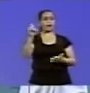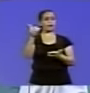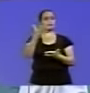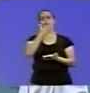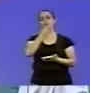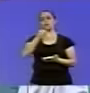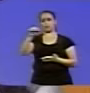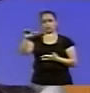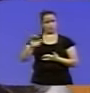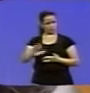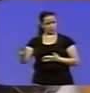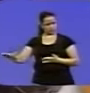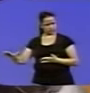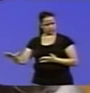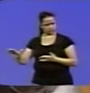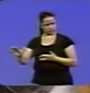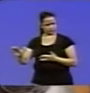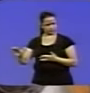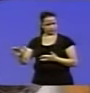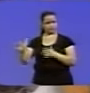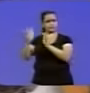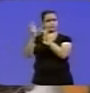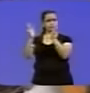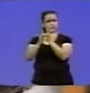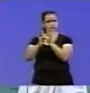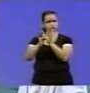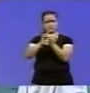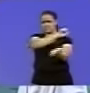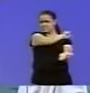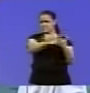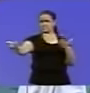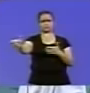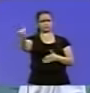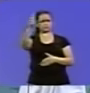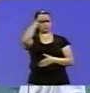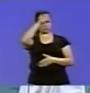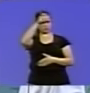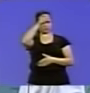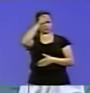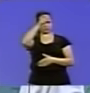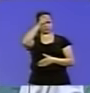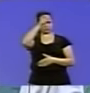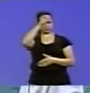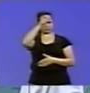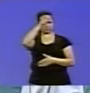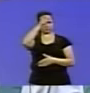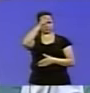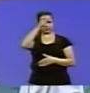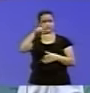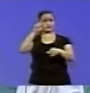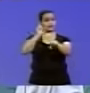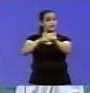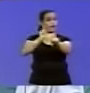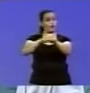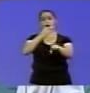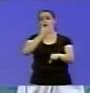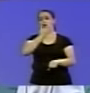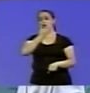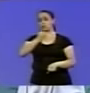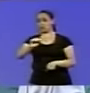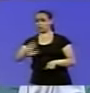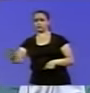Jesus ameaçou o demônio e o demônio o deixou. Na mesma hora, o menino